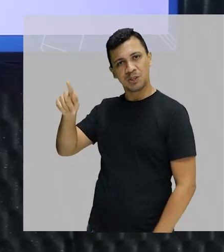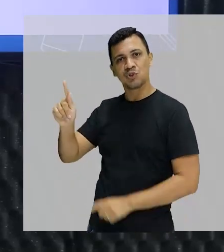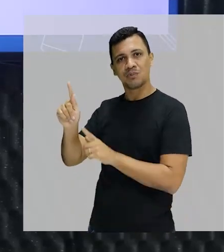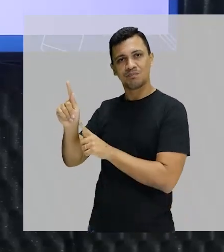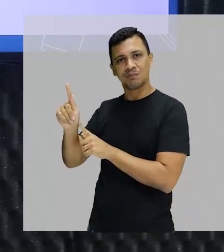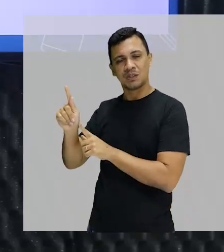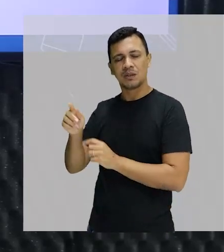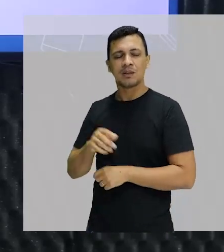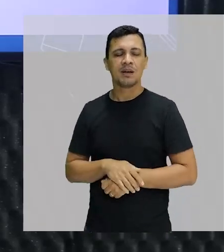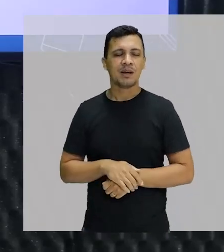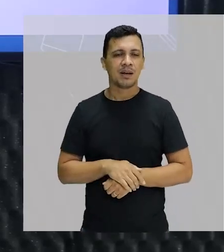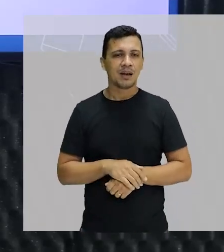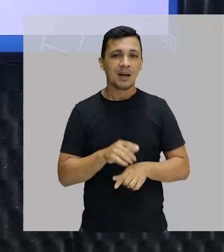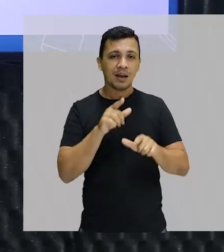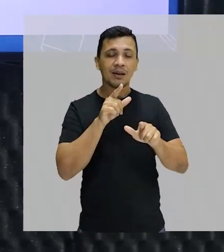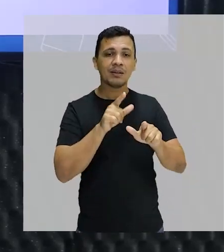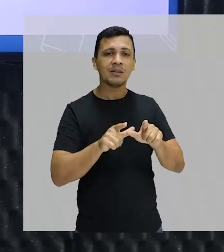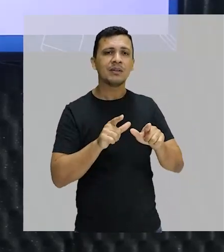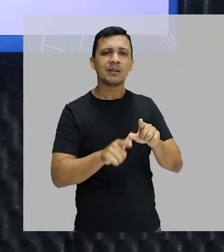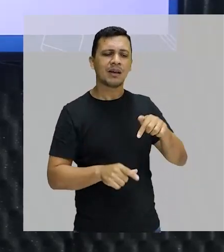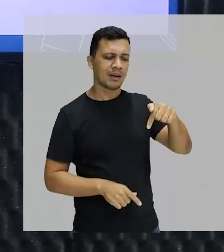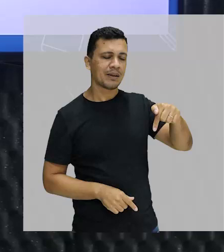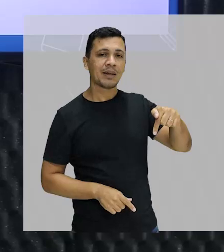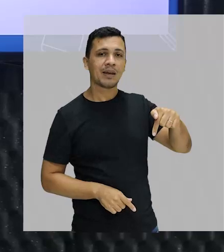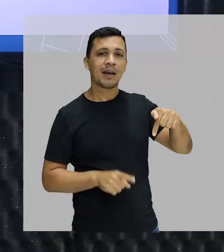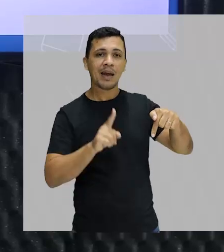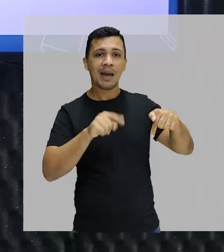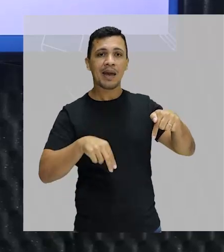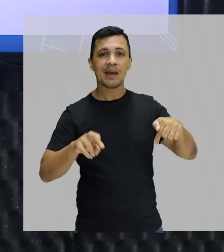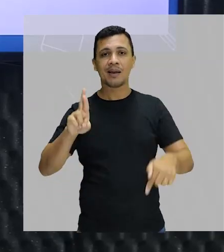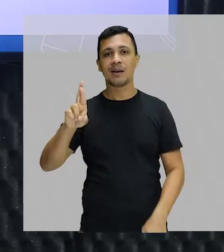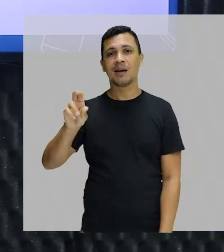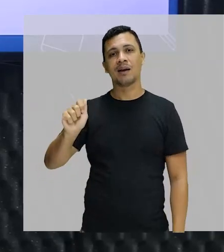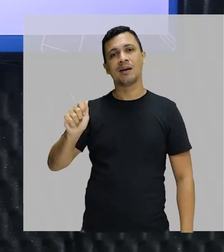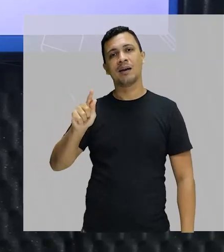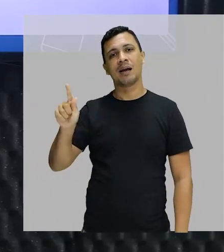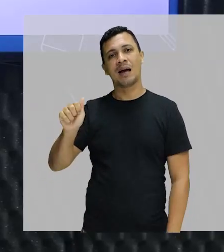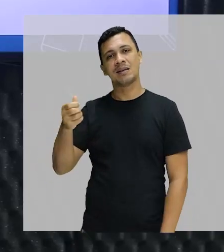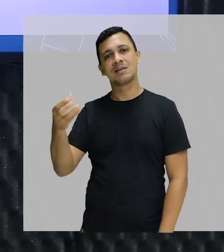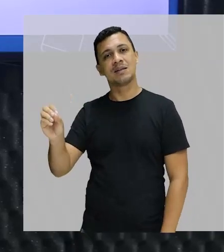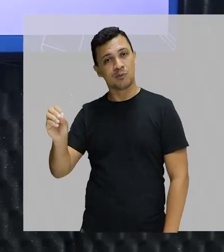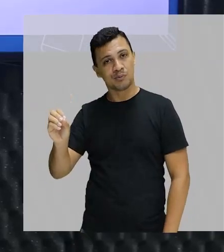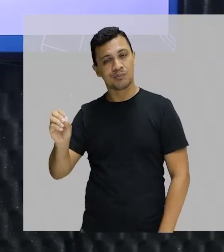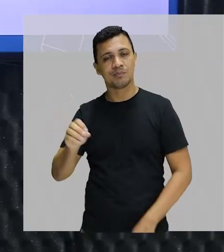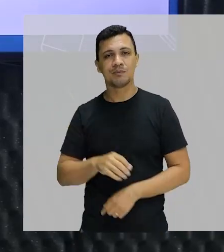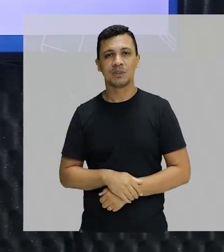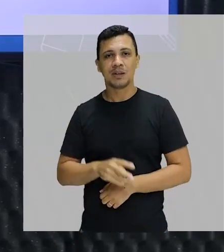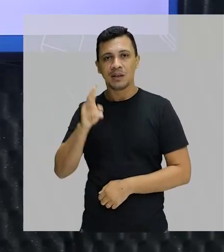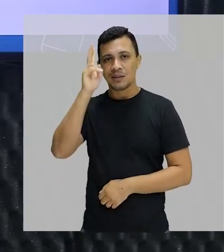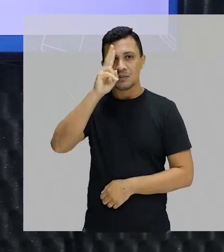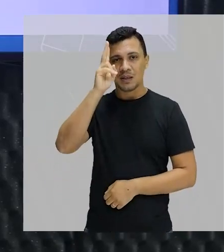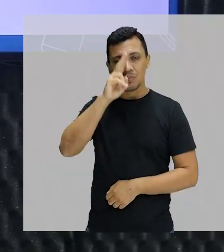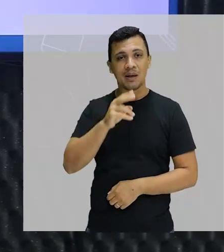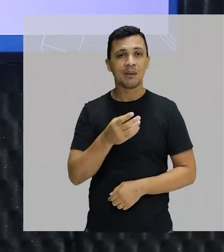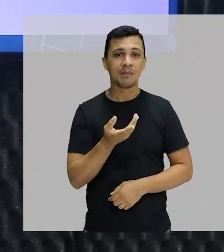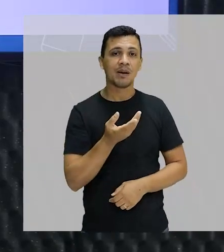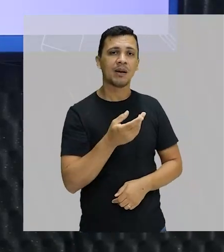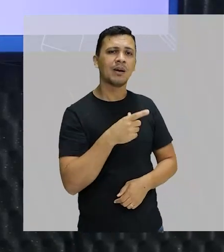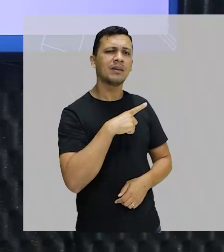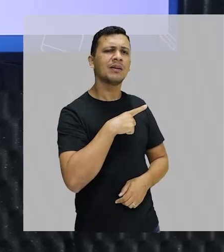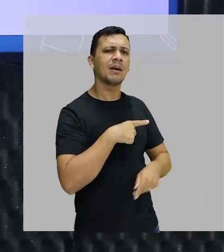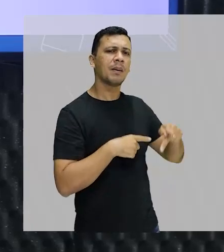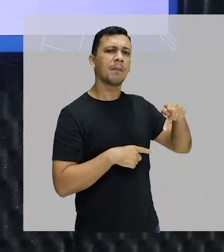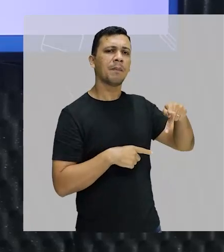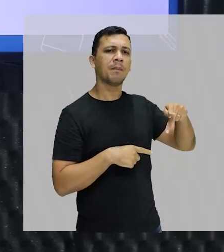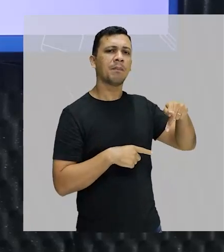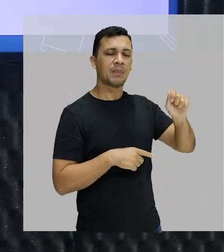que representa a razão para PGs. Você deve recordar que quando eu estiver falando de PA, a razão é representada